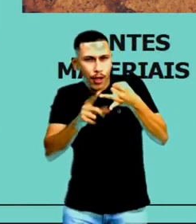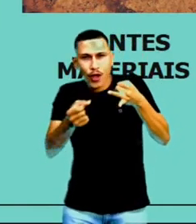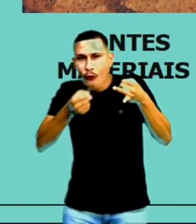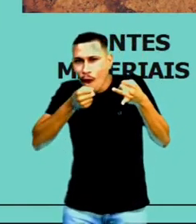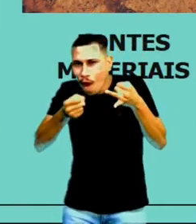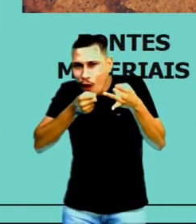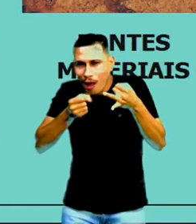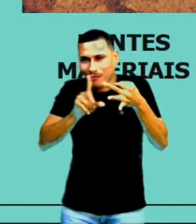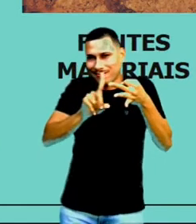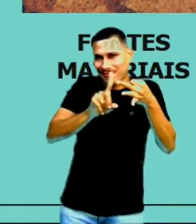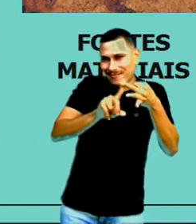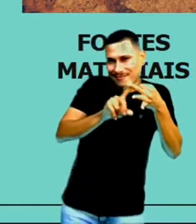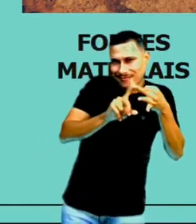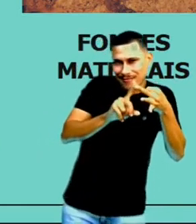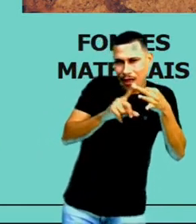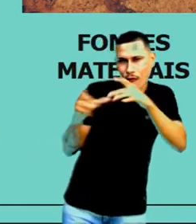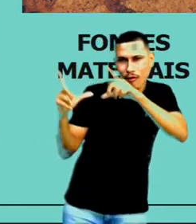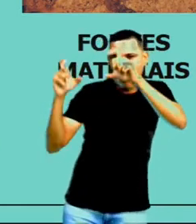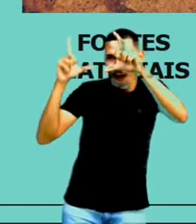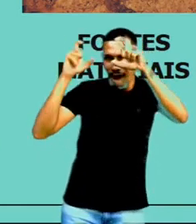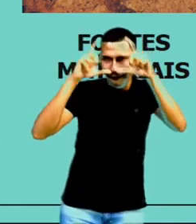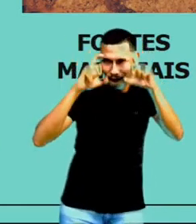oral, a fonte iconográfica